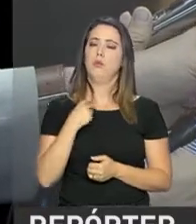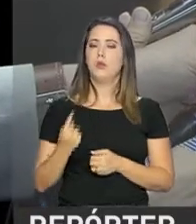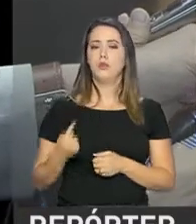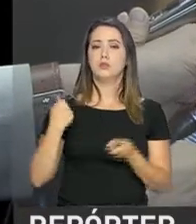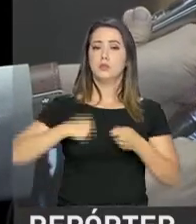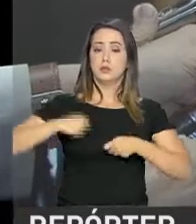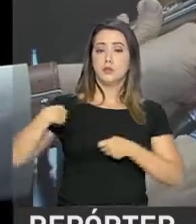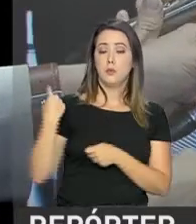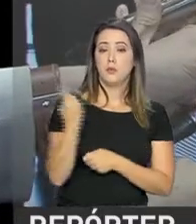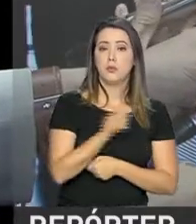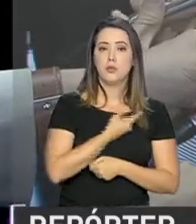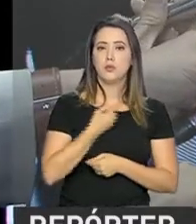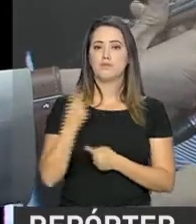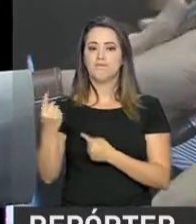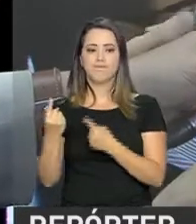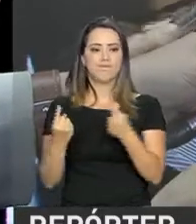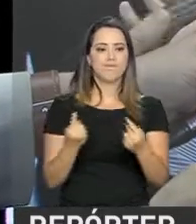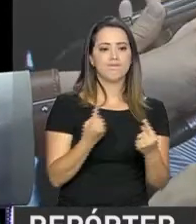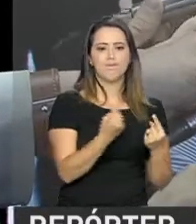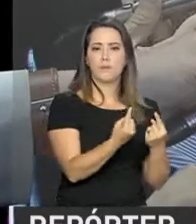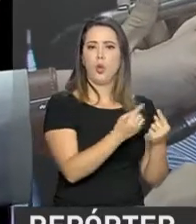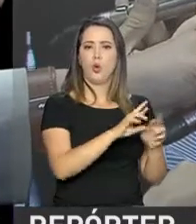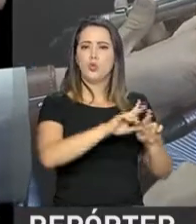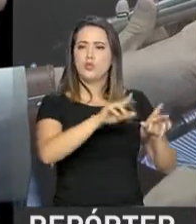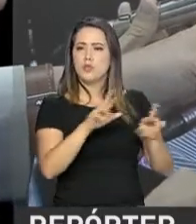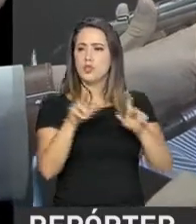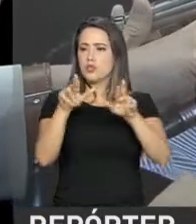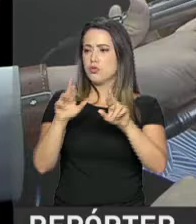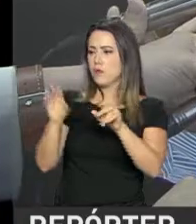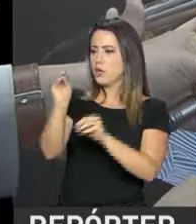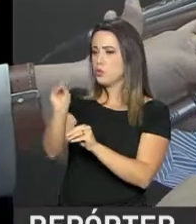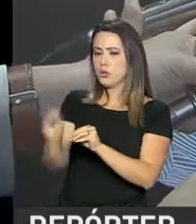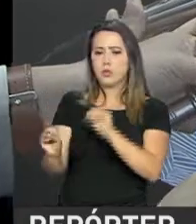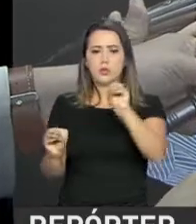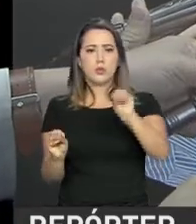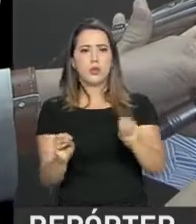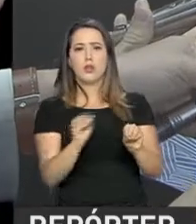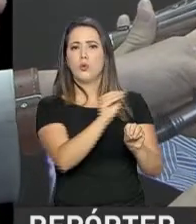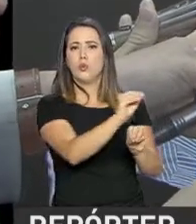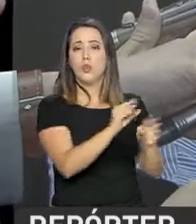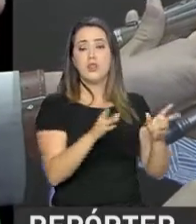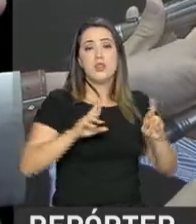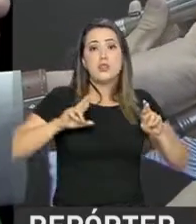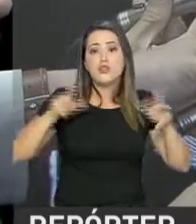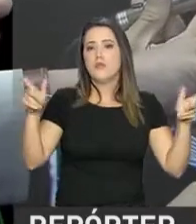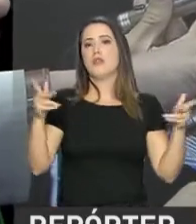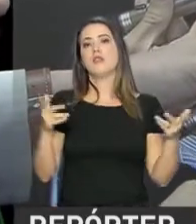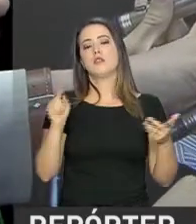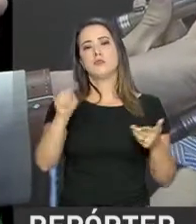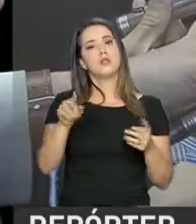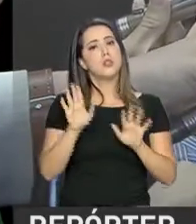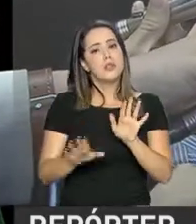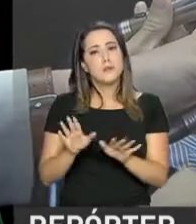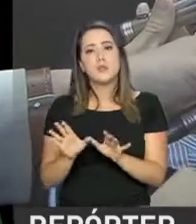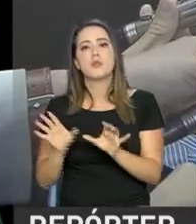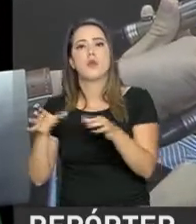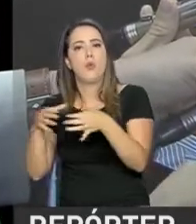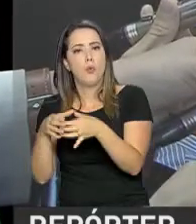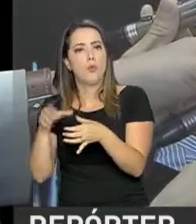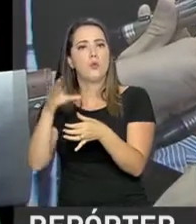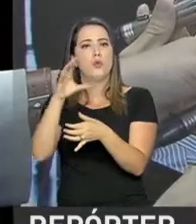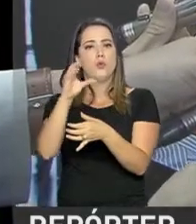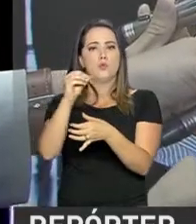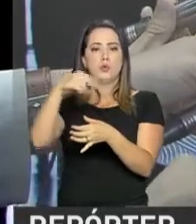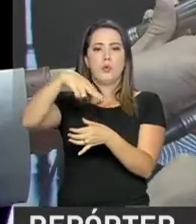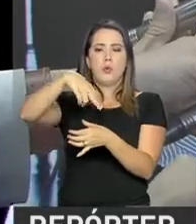proporcionar a cada um e a cada grupo o melhor tratamento possível. Em alguns casos será a comunidade terapêutica, porque